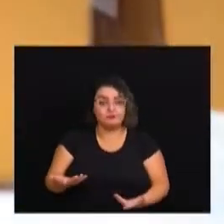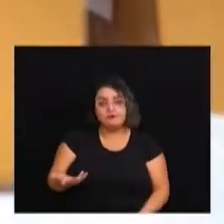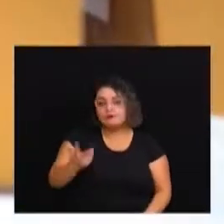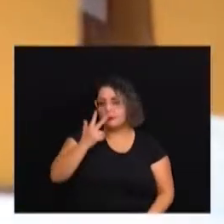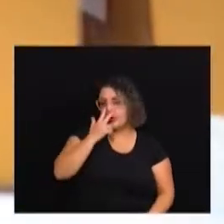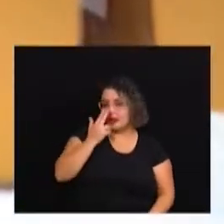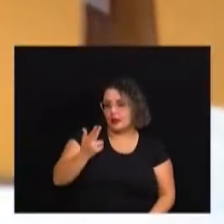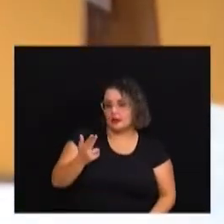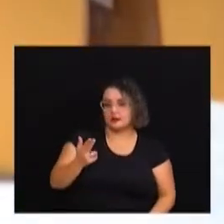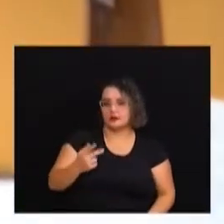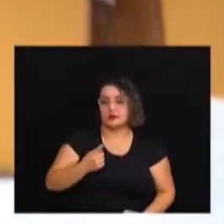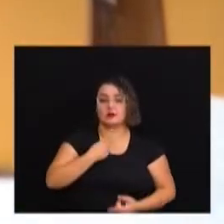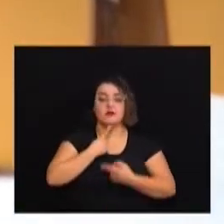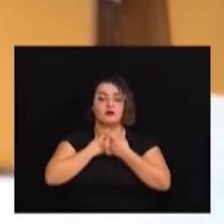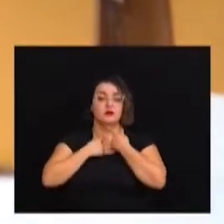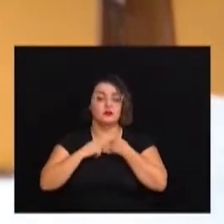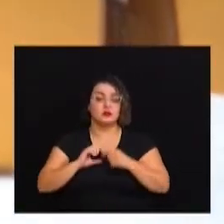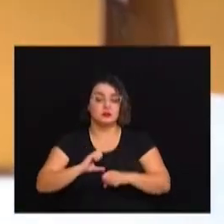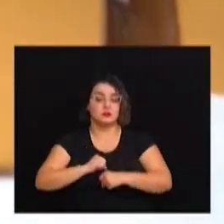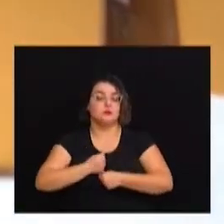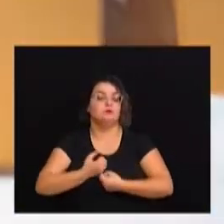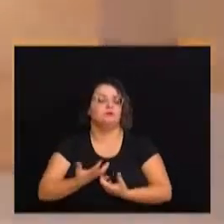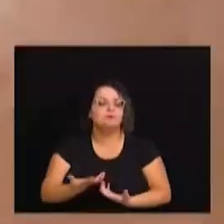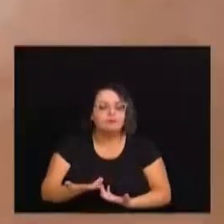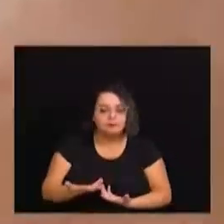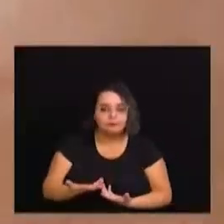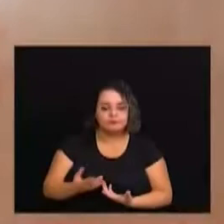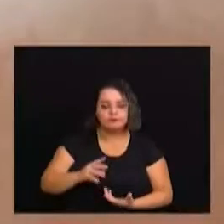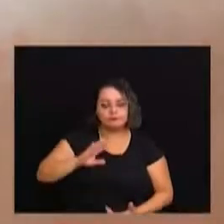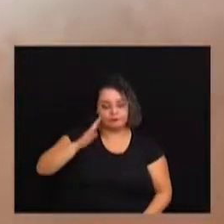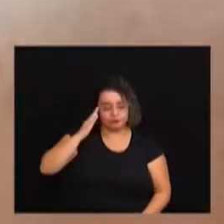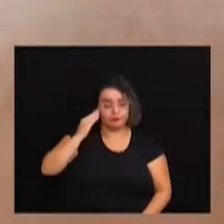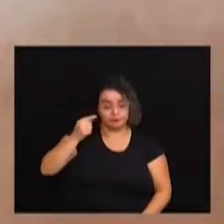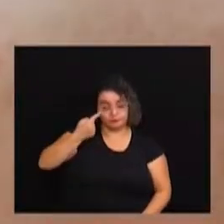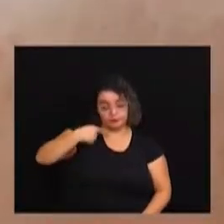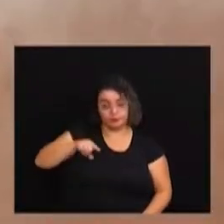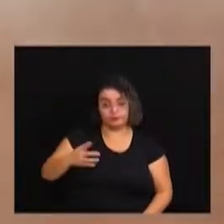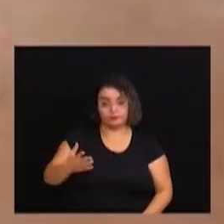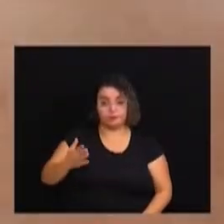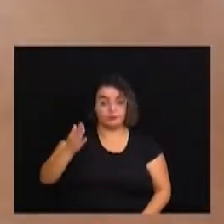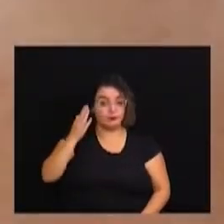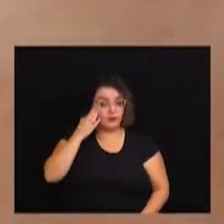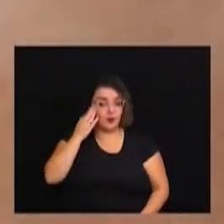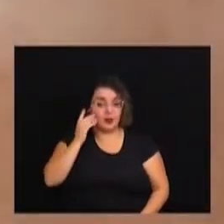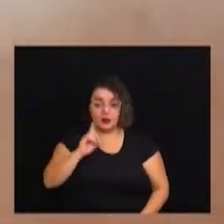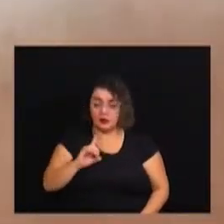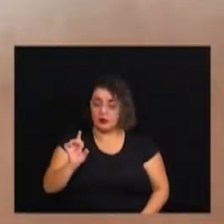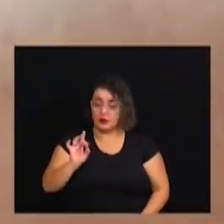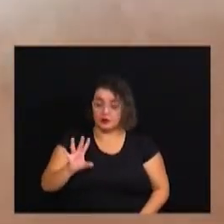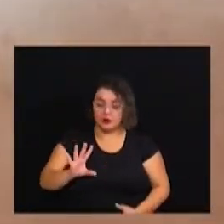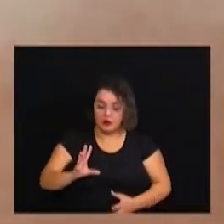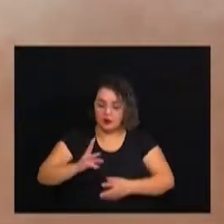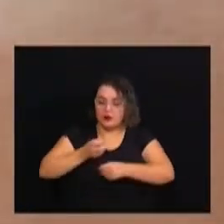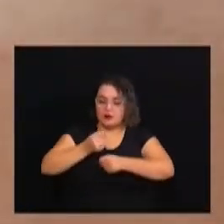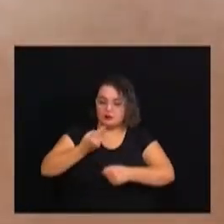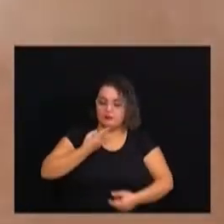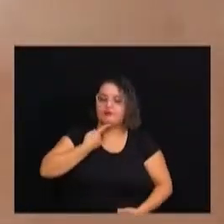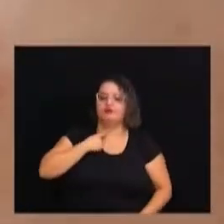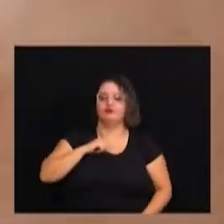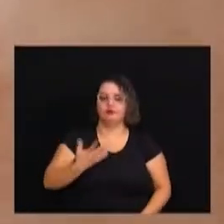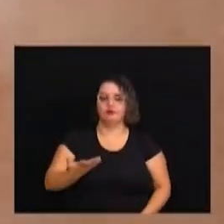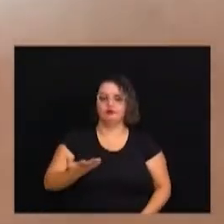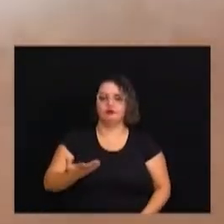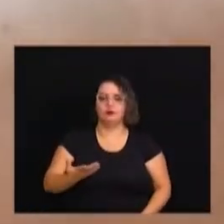aparenta que é só força de vontade. Quando a gente identifica o nosso perfil, a gente entende que não é só uma questão de força de vontade, é uma questão